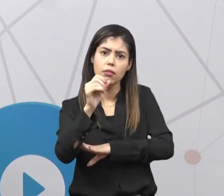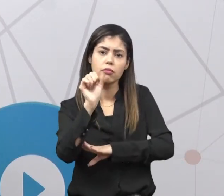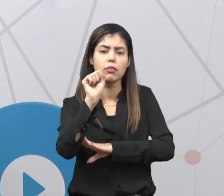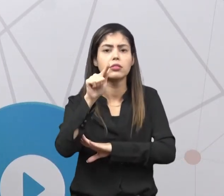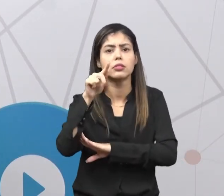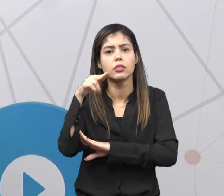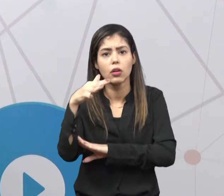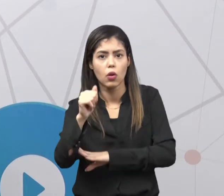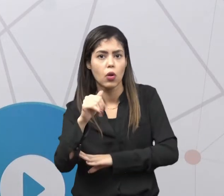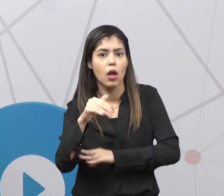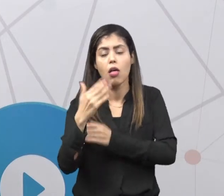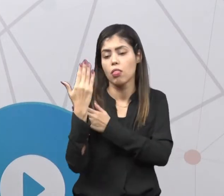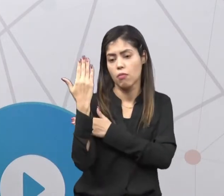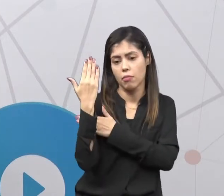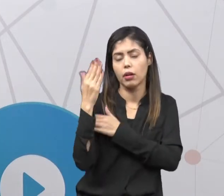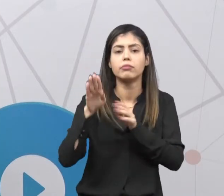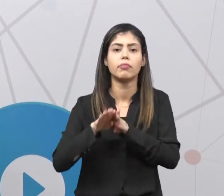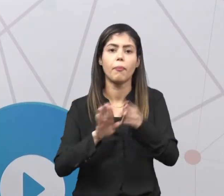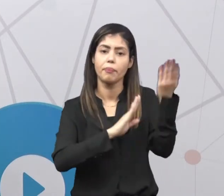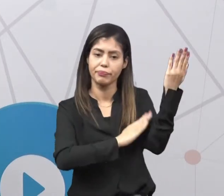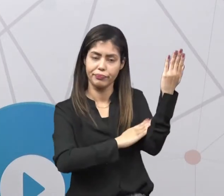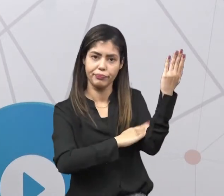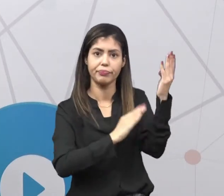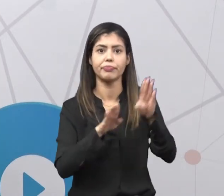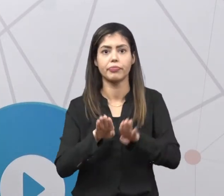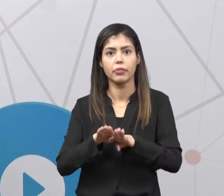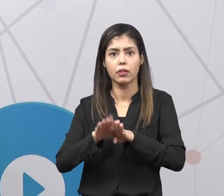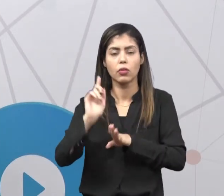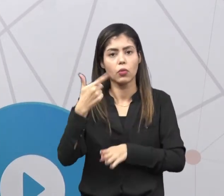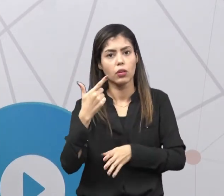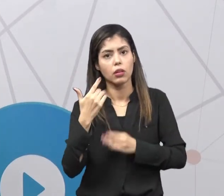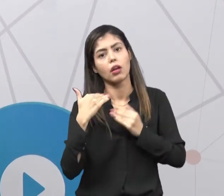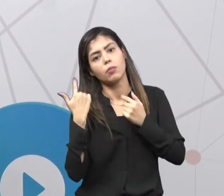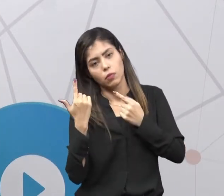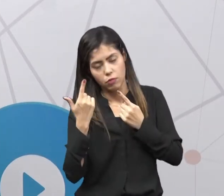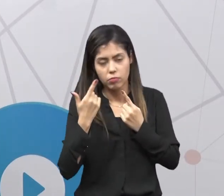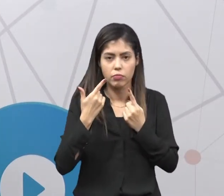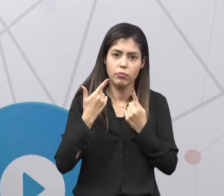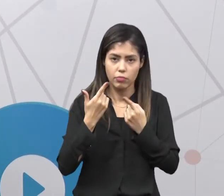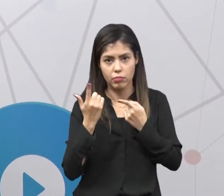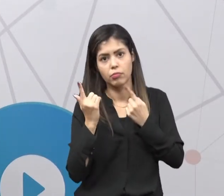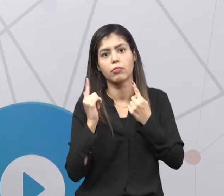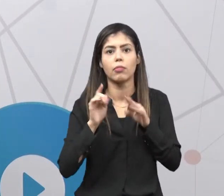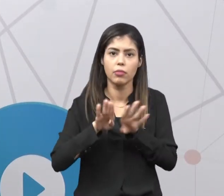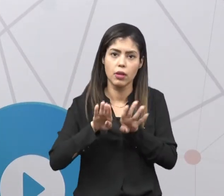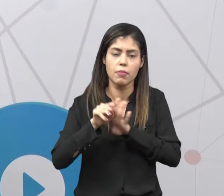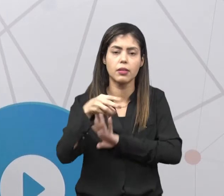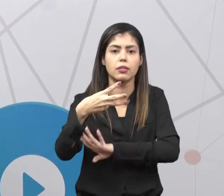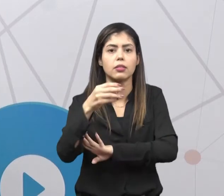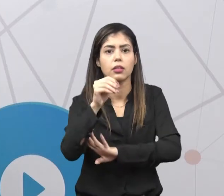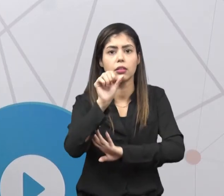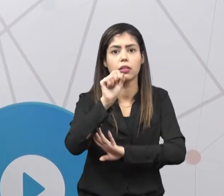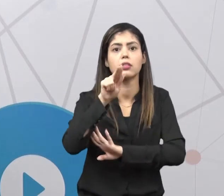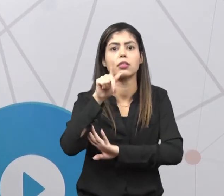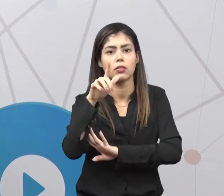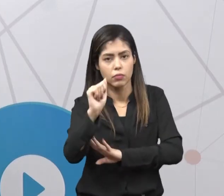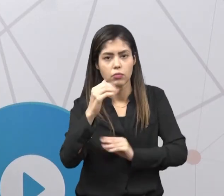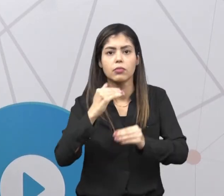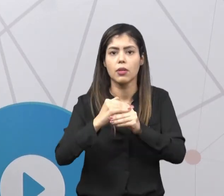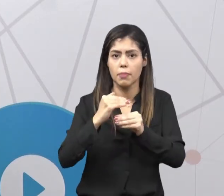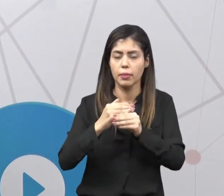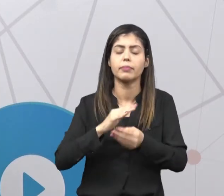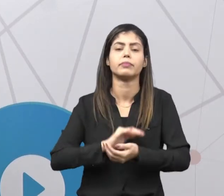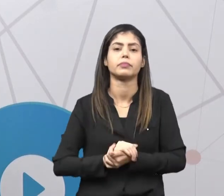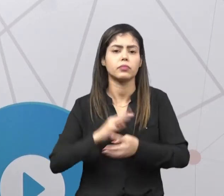30 segundos num braço, 30 segundos no outro, ok? Movimentou a cabeça para um lado ou para o outro, 30 segundos, 30 segundos.